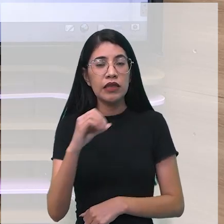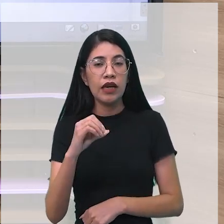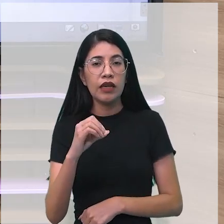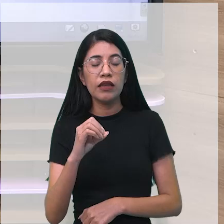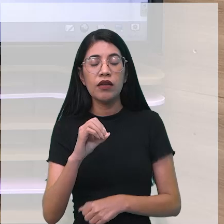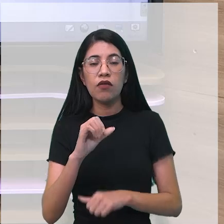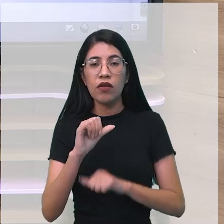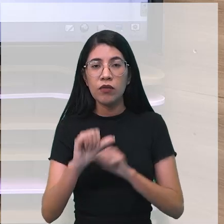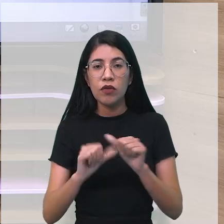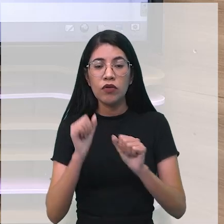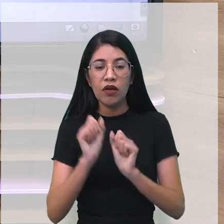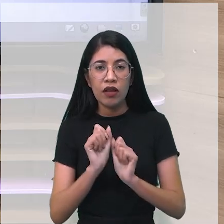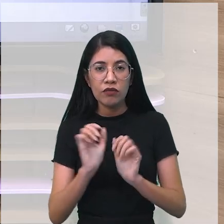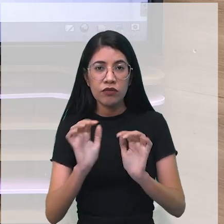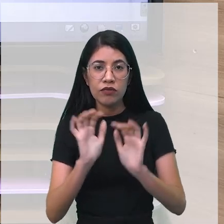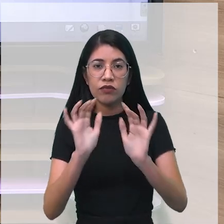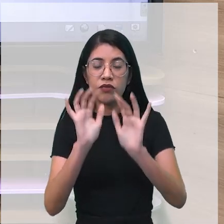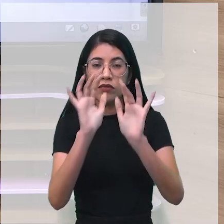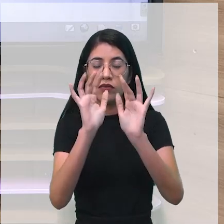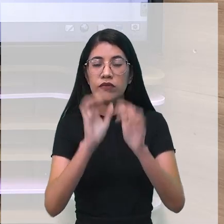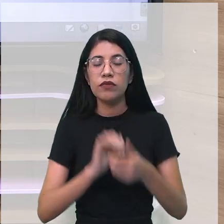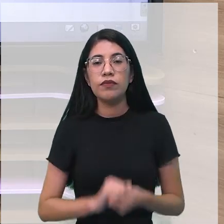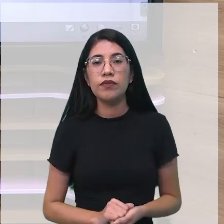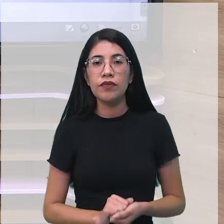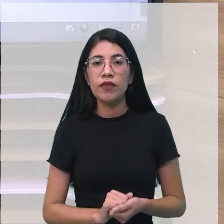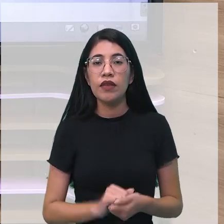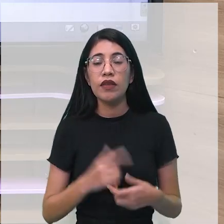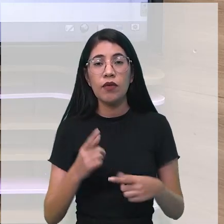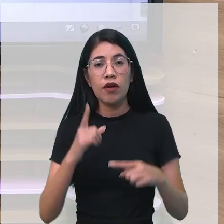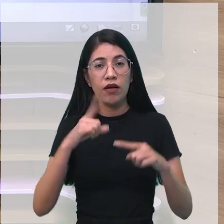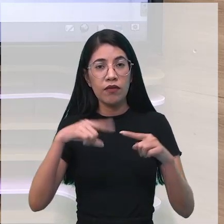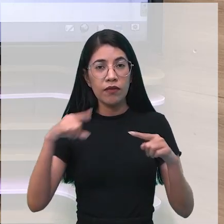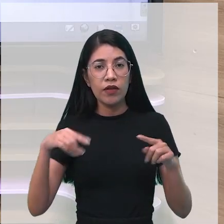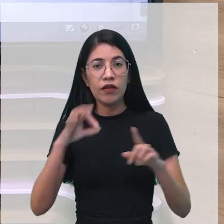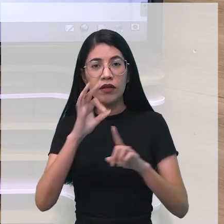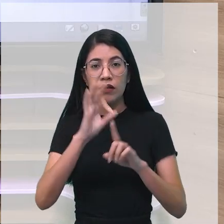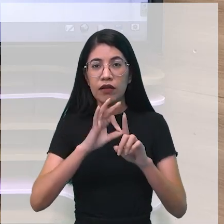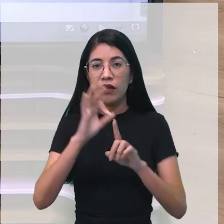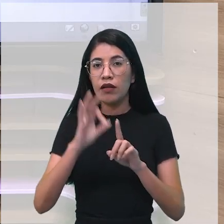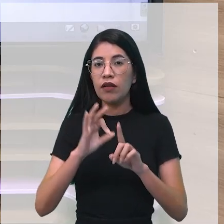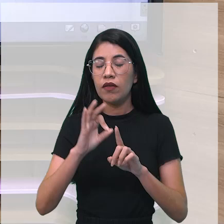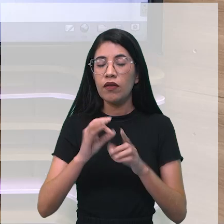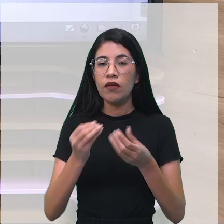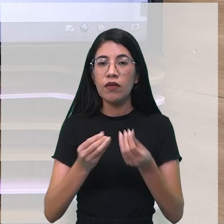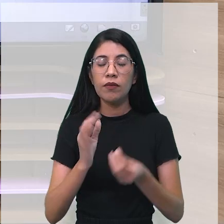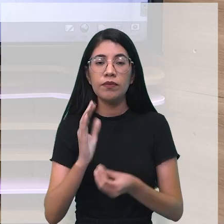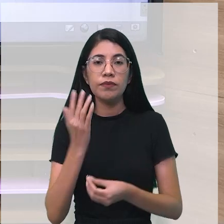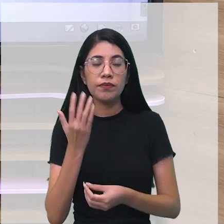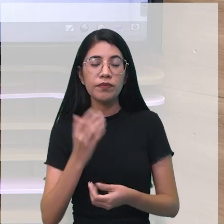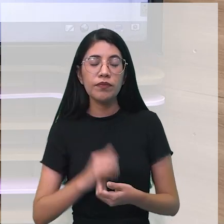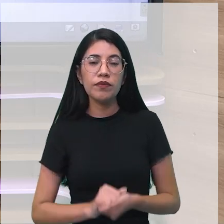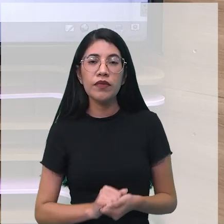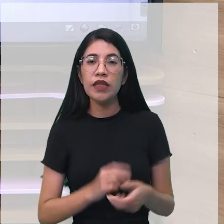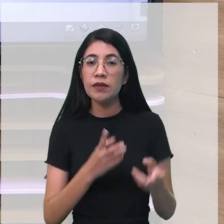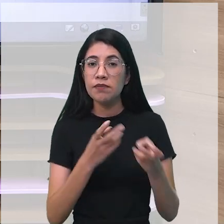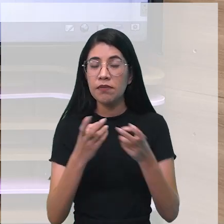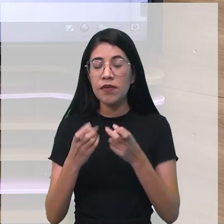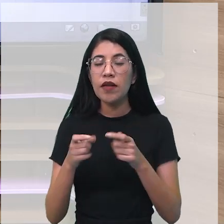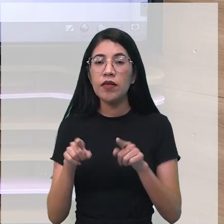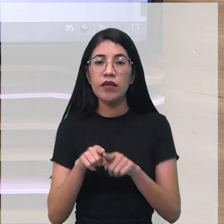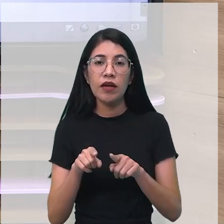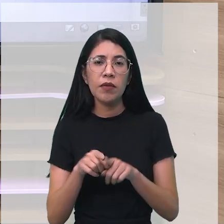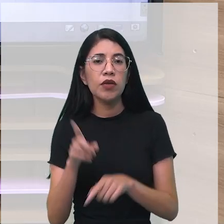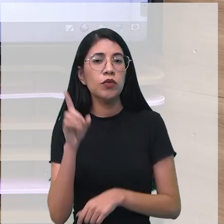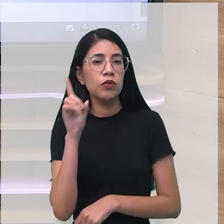evaporou virou fumaça tá então essa variação de temperatura nós podemos eh observar no